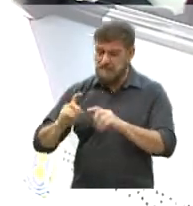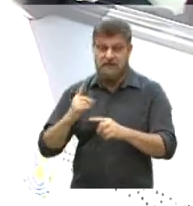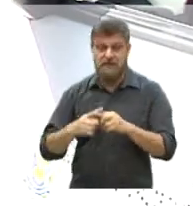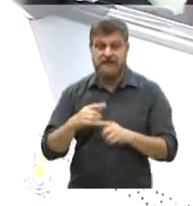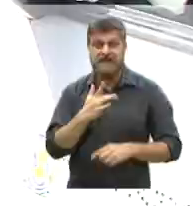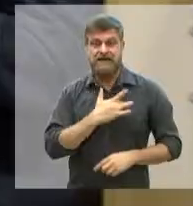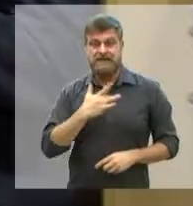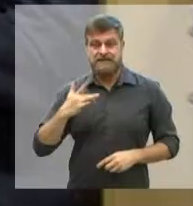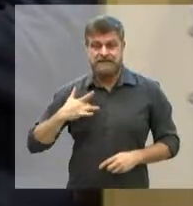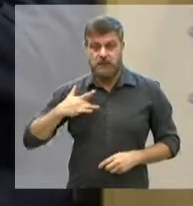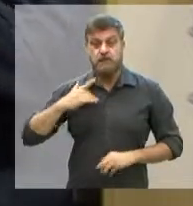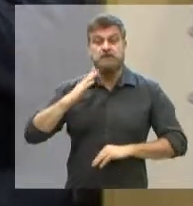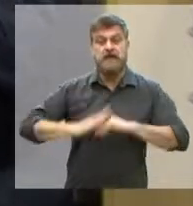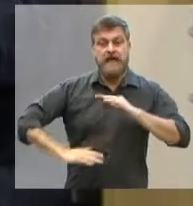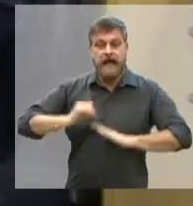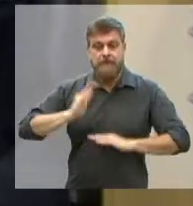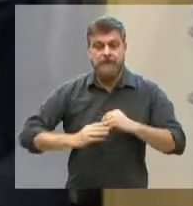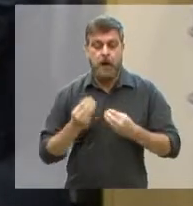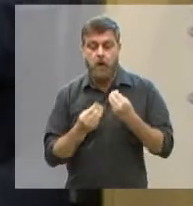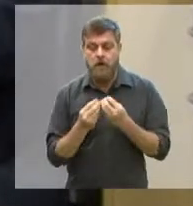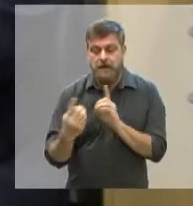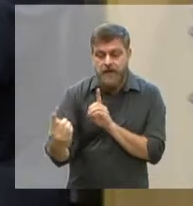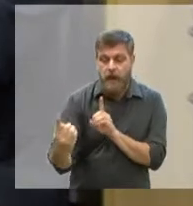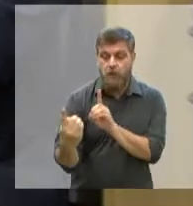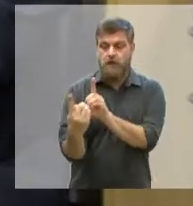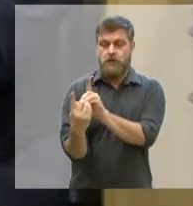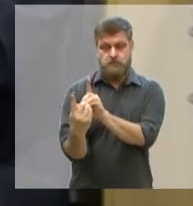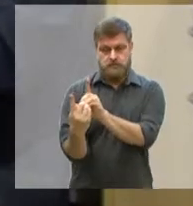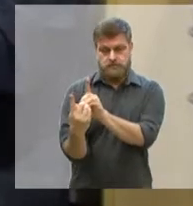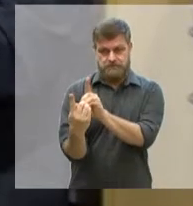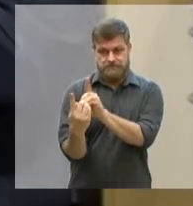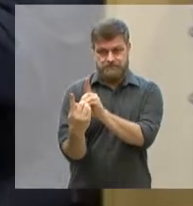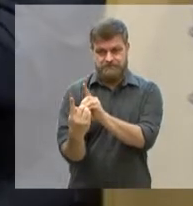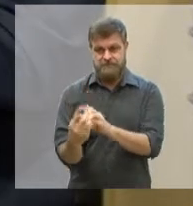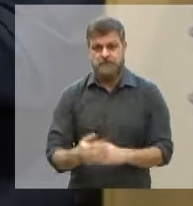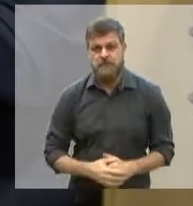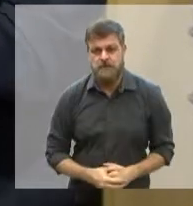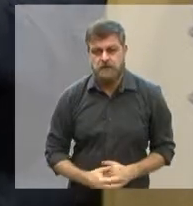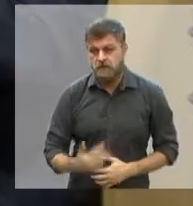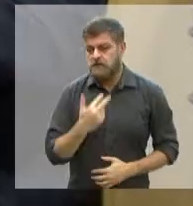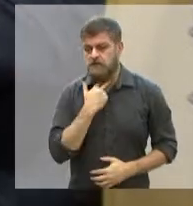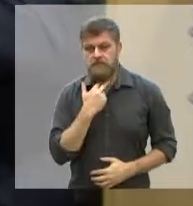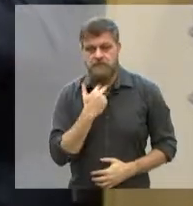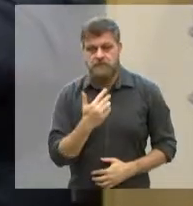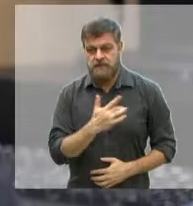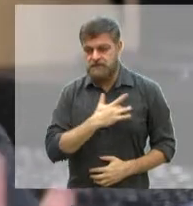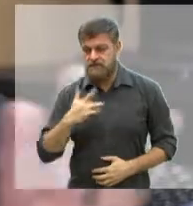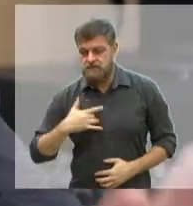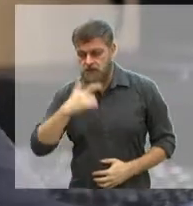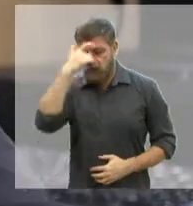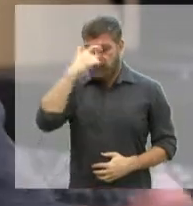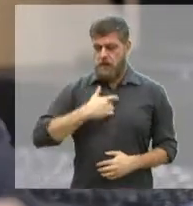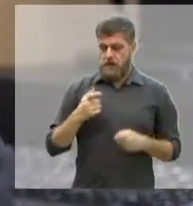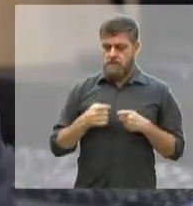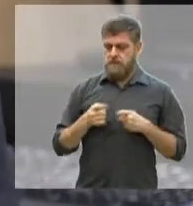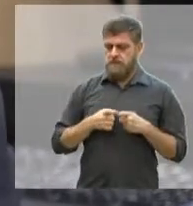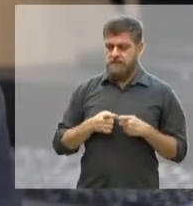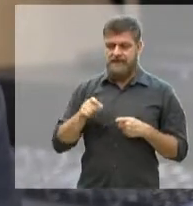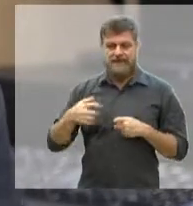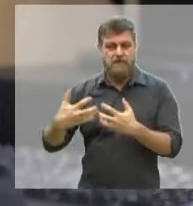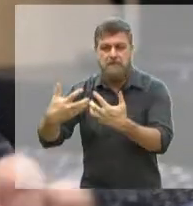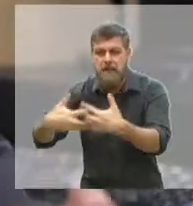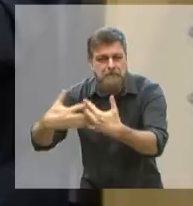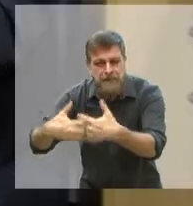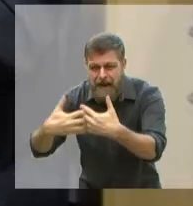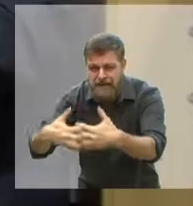saúde é um ofício que se dá no encontro entre pessoas. Né? Ela não se dá no encontro entre a pessoa e uma máquina ou